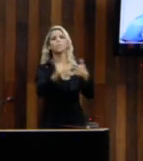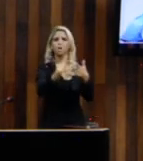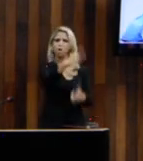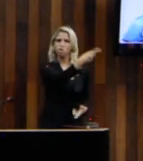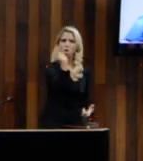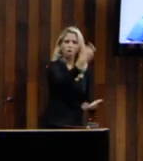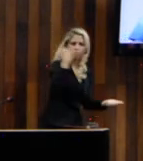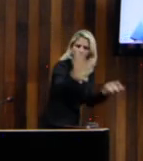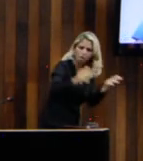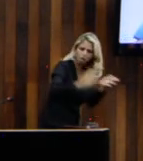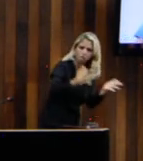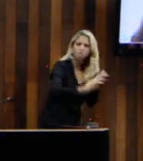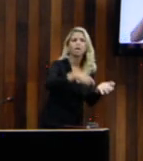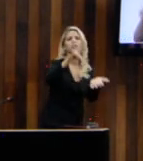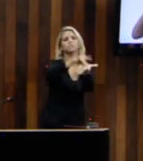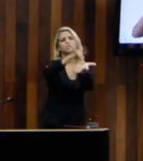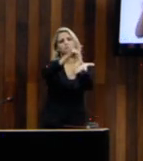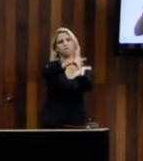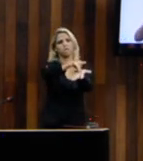aí!